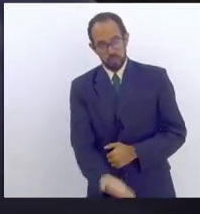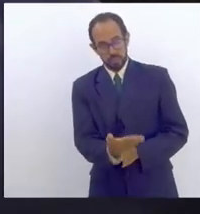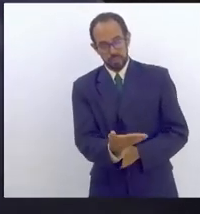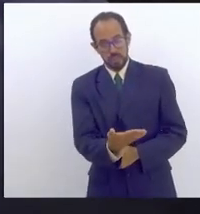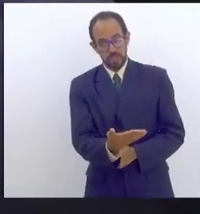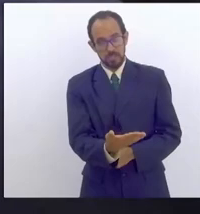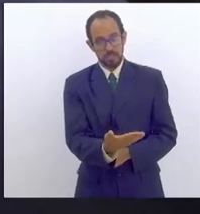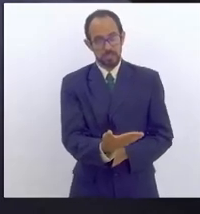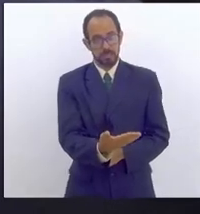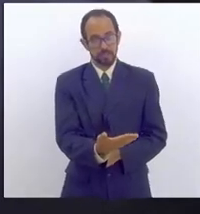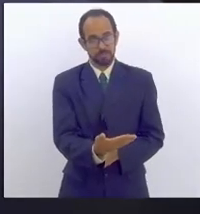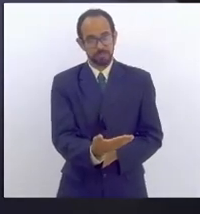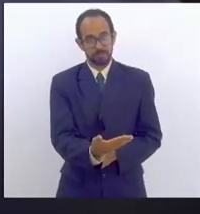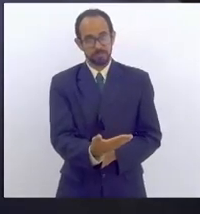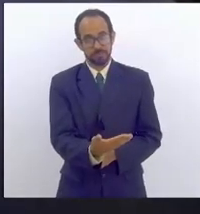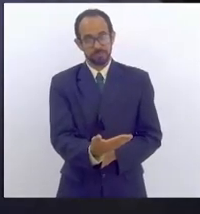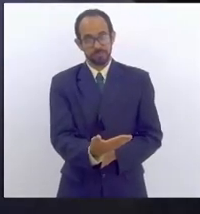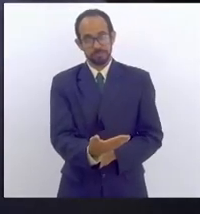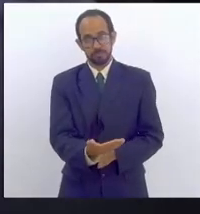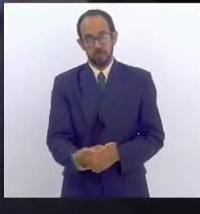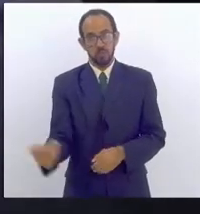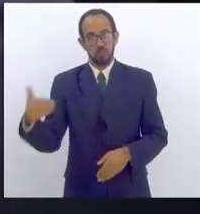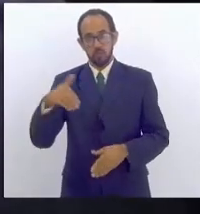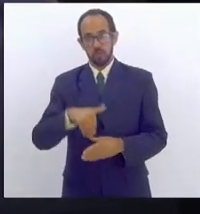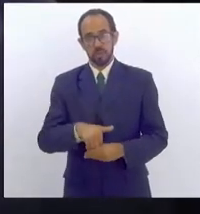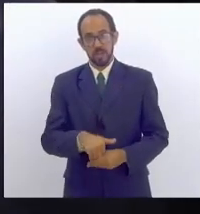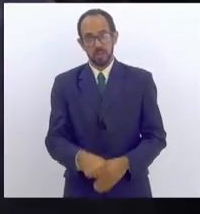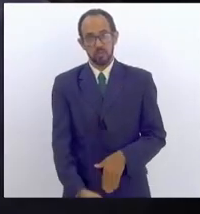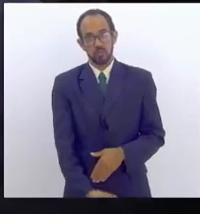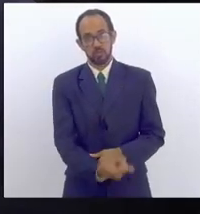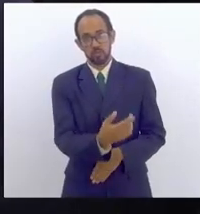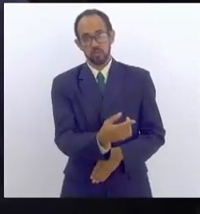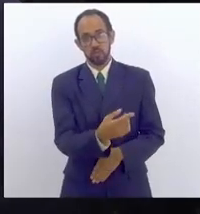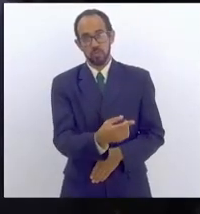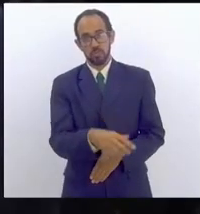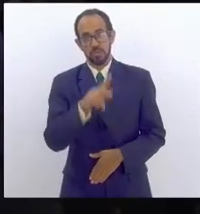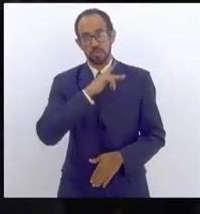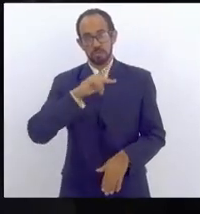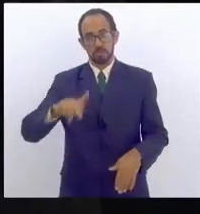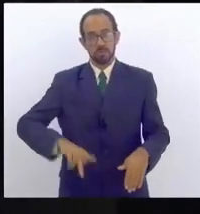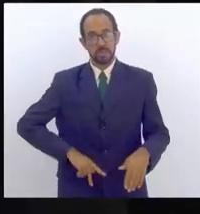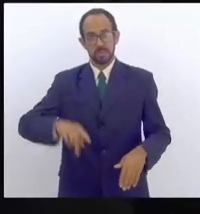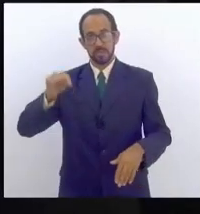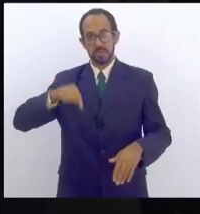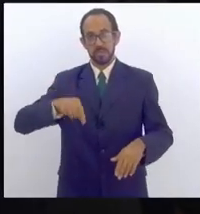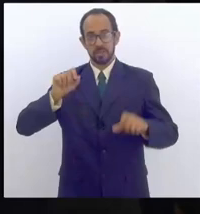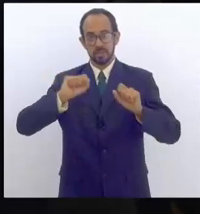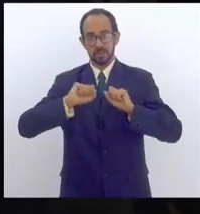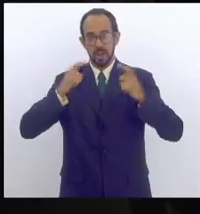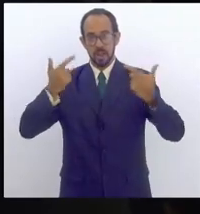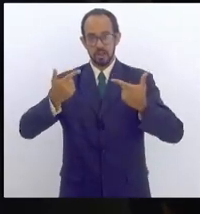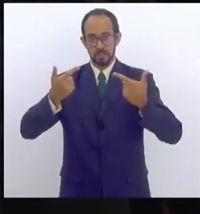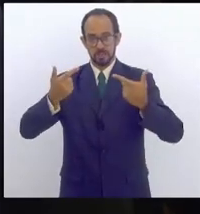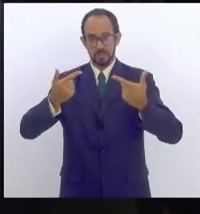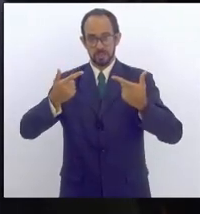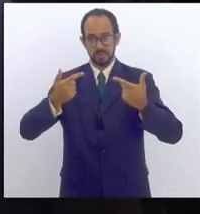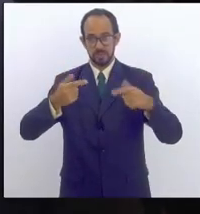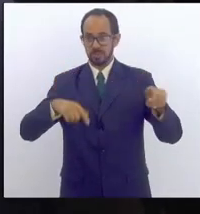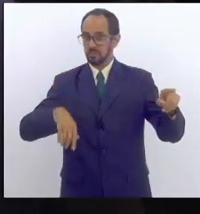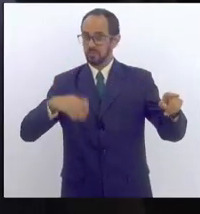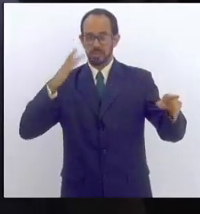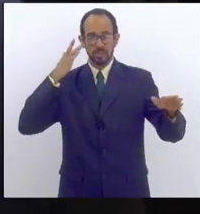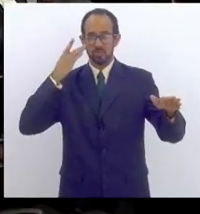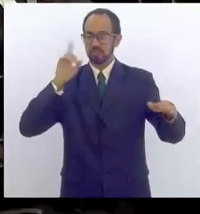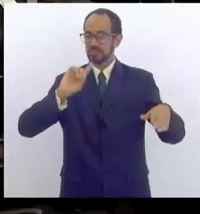Excelência e votando em Vossa Excelência para ser o presidente dessa casa. Você não tem noção